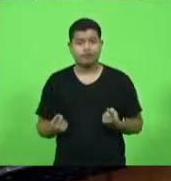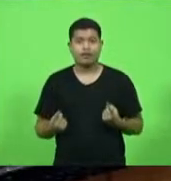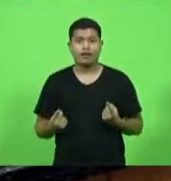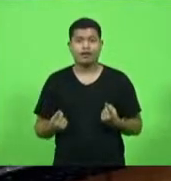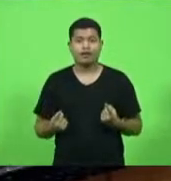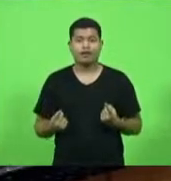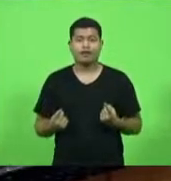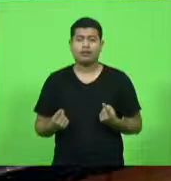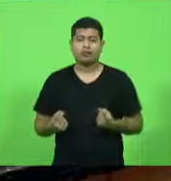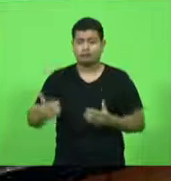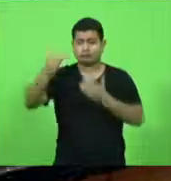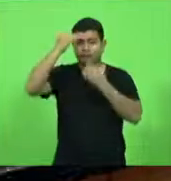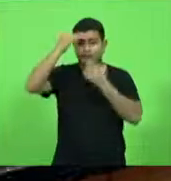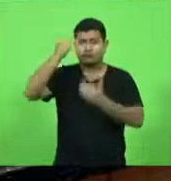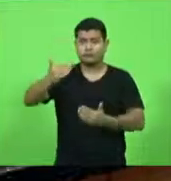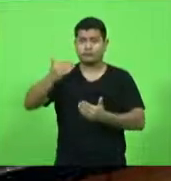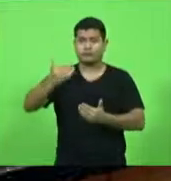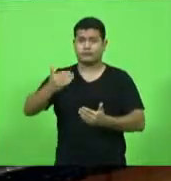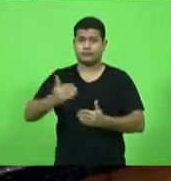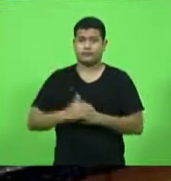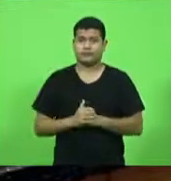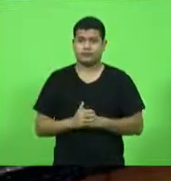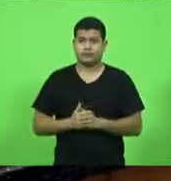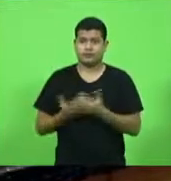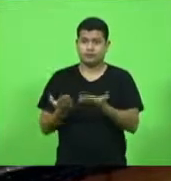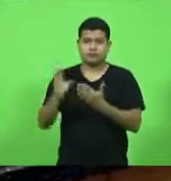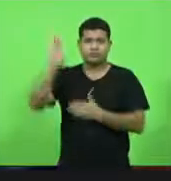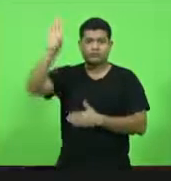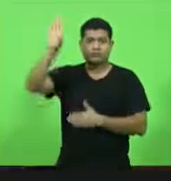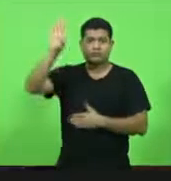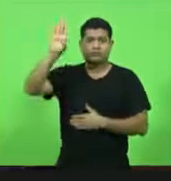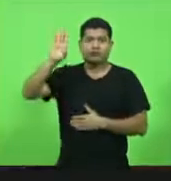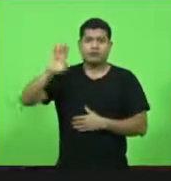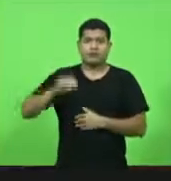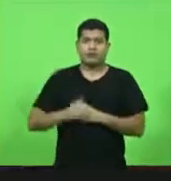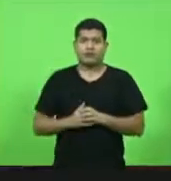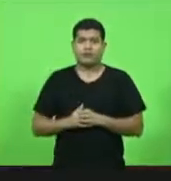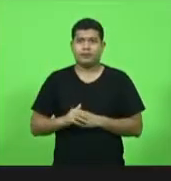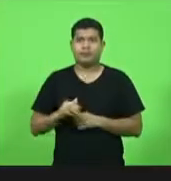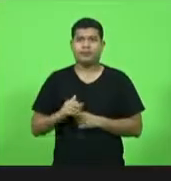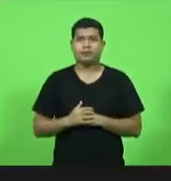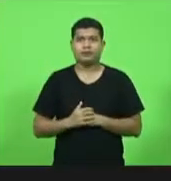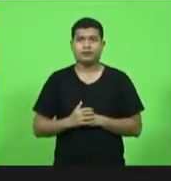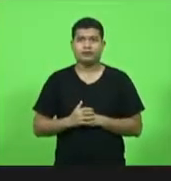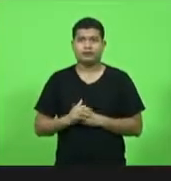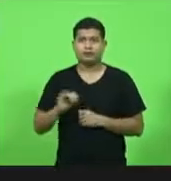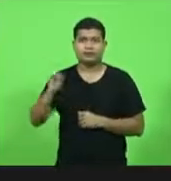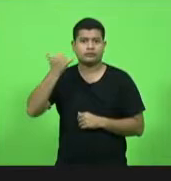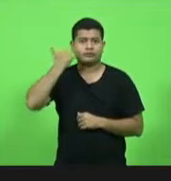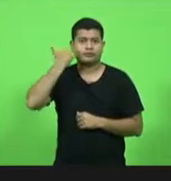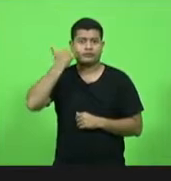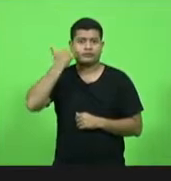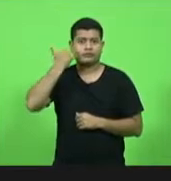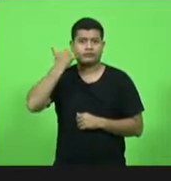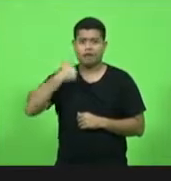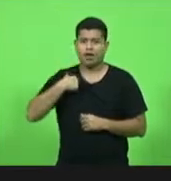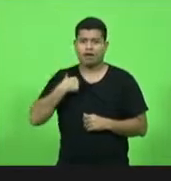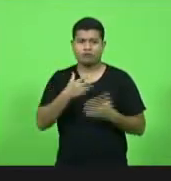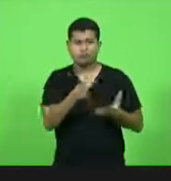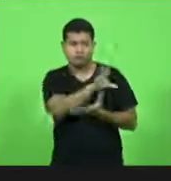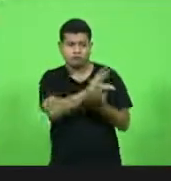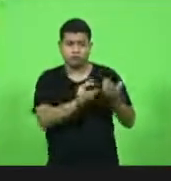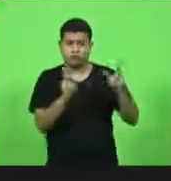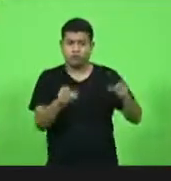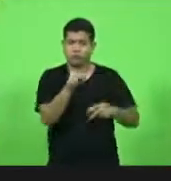fico muito agradecido. Oi? Uma parte. À vontade, deputado Gerson. Eu faço das suas palavras as minhas,